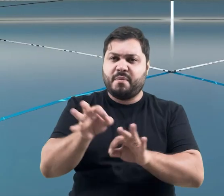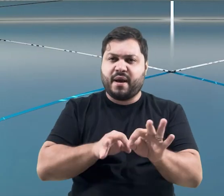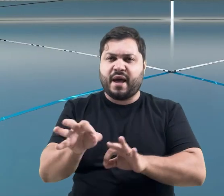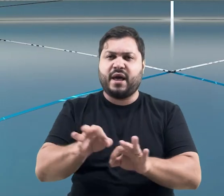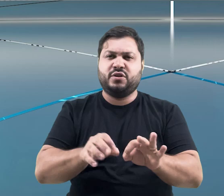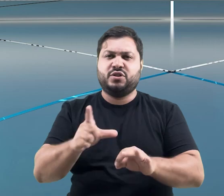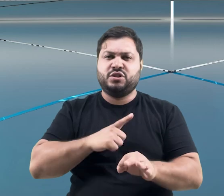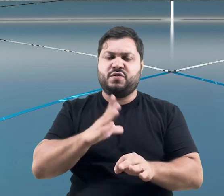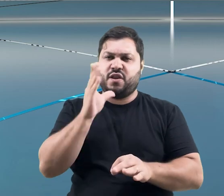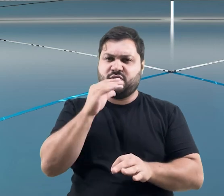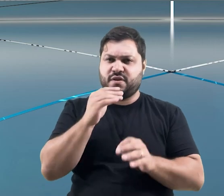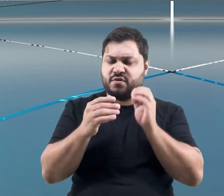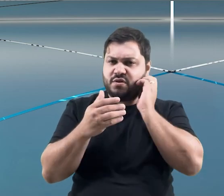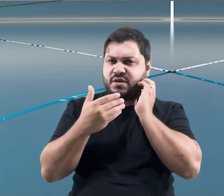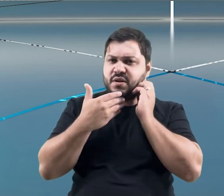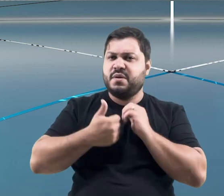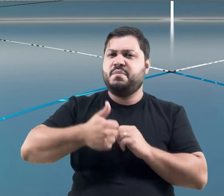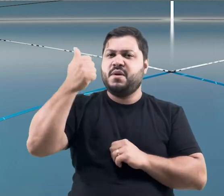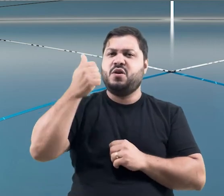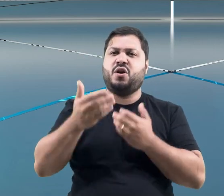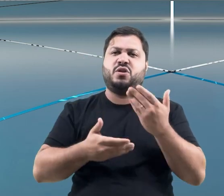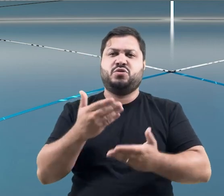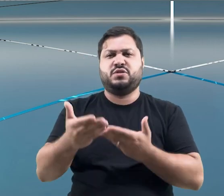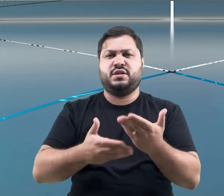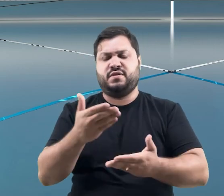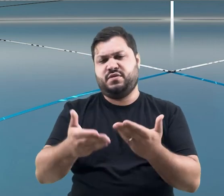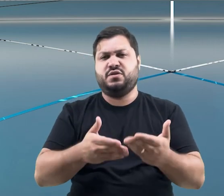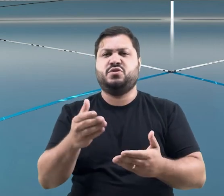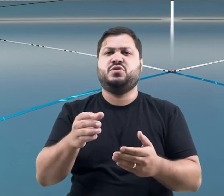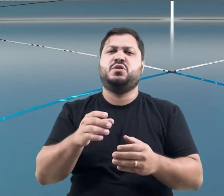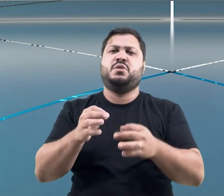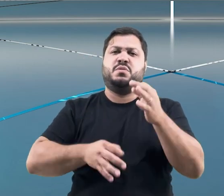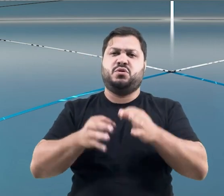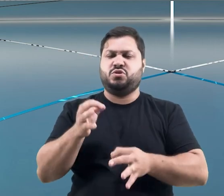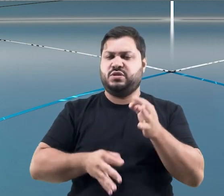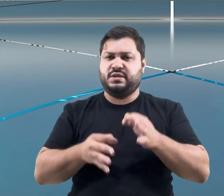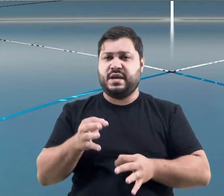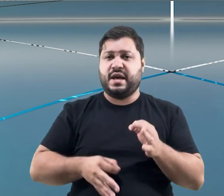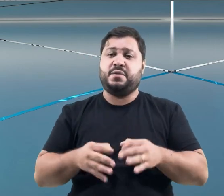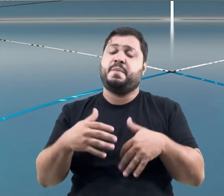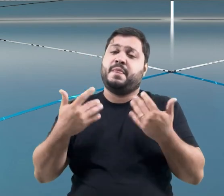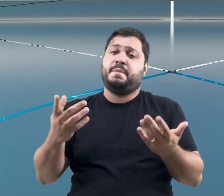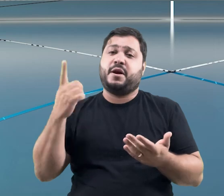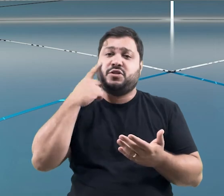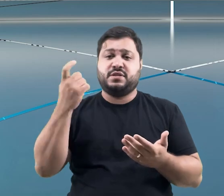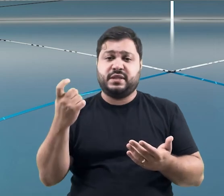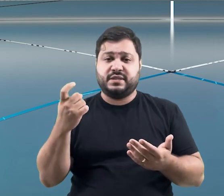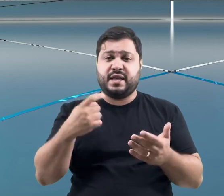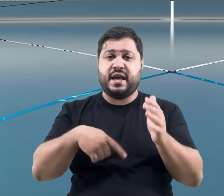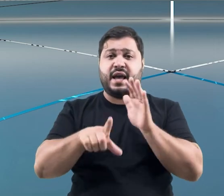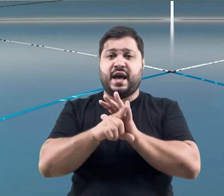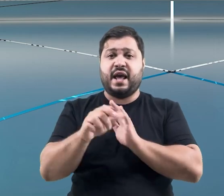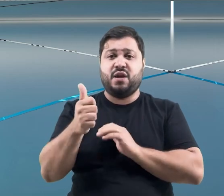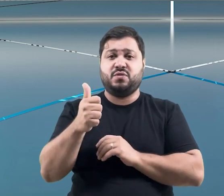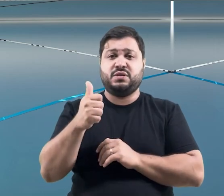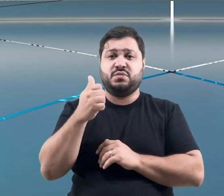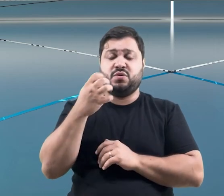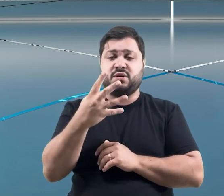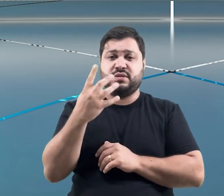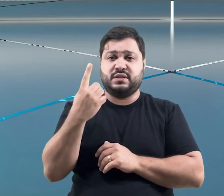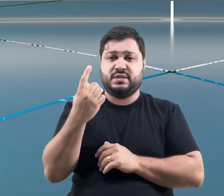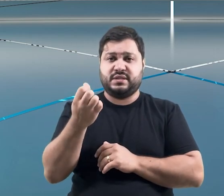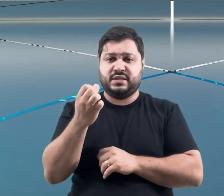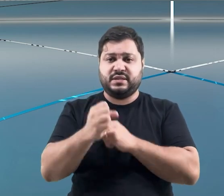Quanto melhor preparados estiverem os servidores, melhores são os serviços prestados pelo Judiciário. Partindo dessa ideia, a